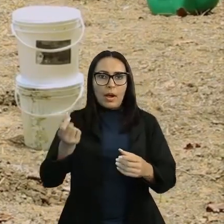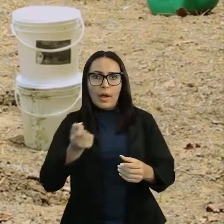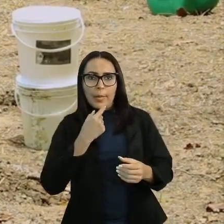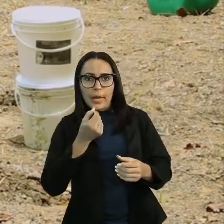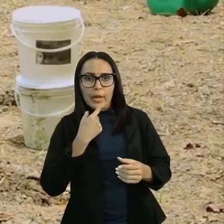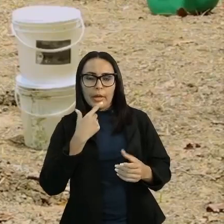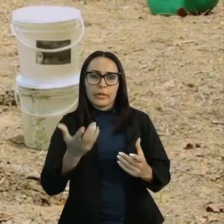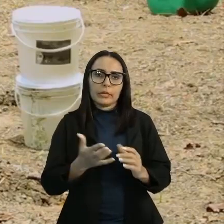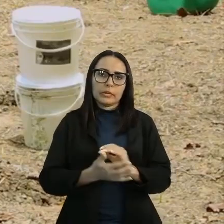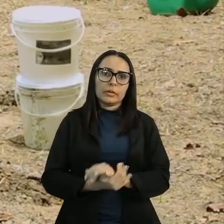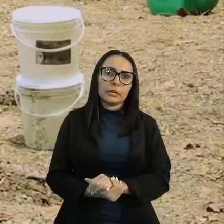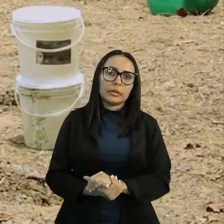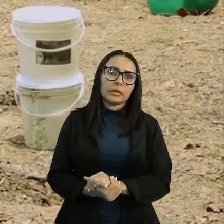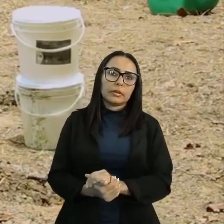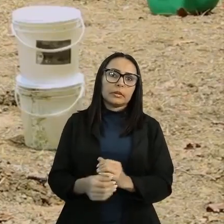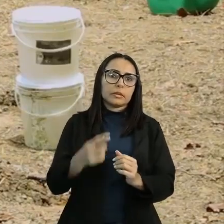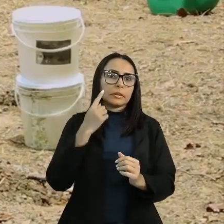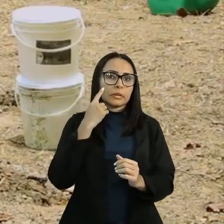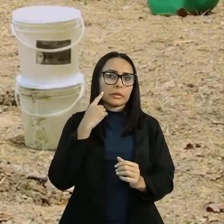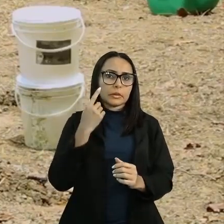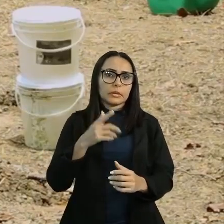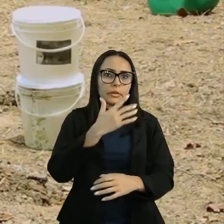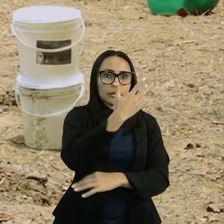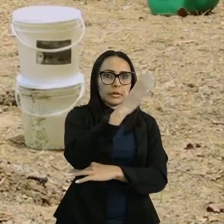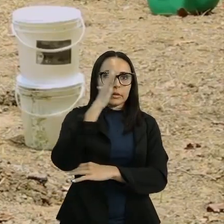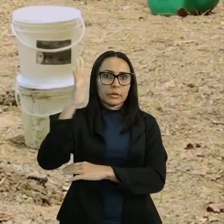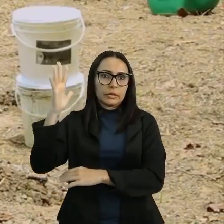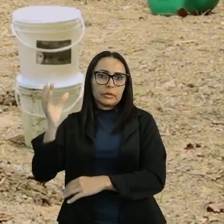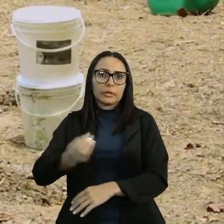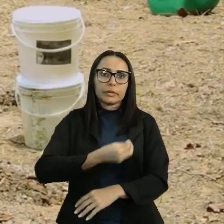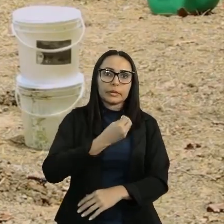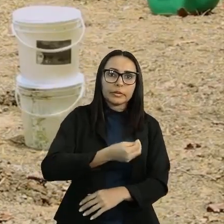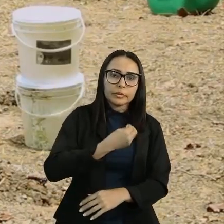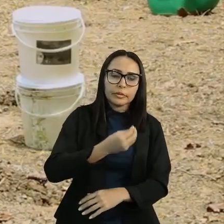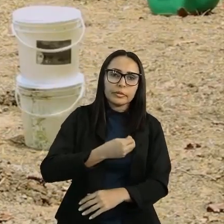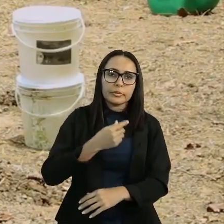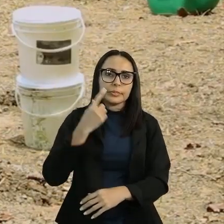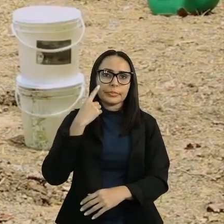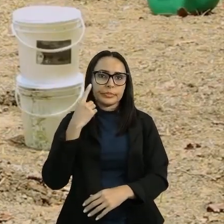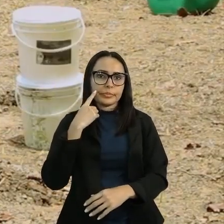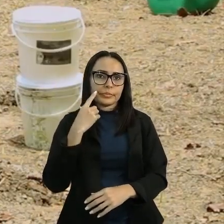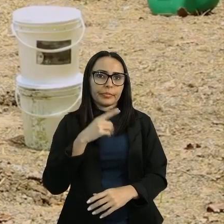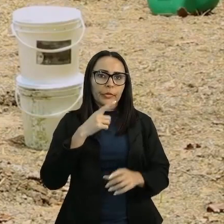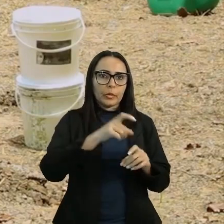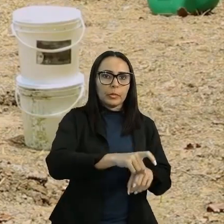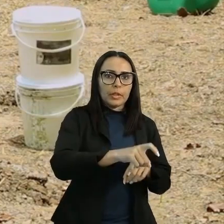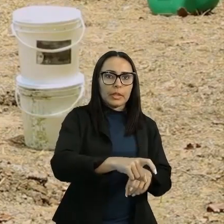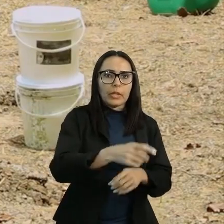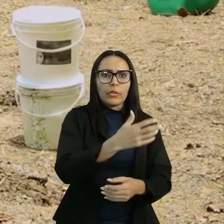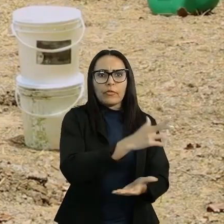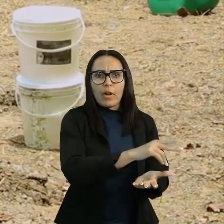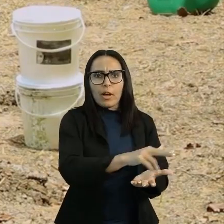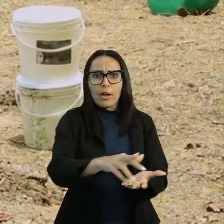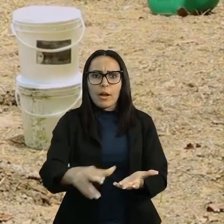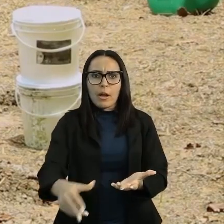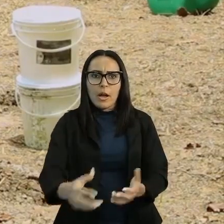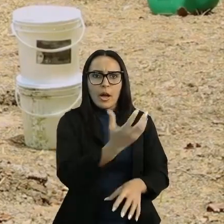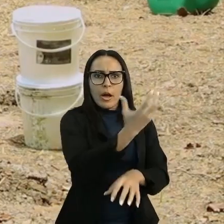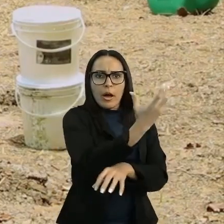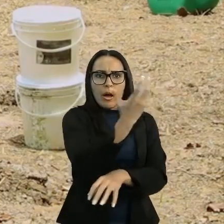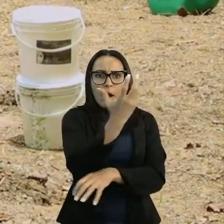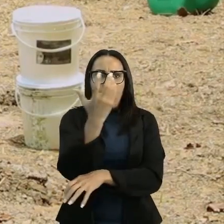famoso. E bastante utilizado, né? Muito pra utilizado. Cosmético, medicinal. Exatamente. A gente está com moringa, também... A